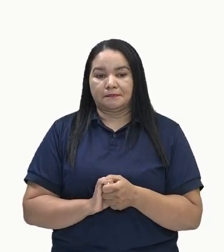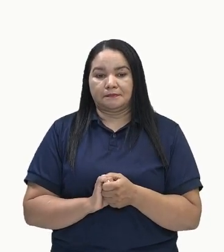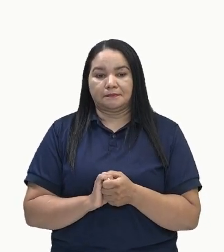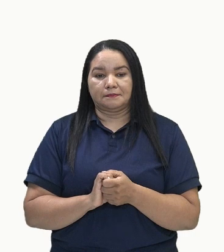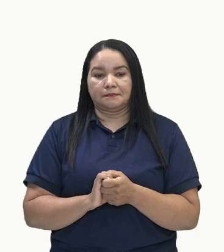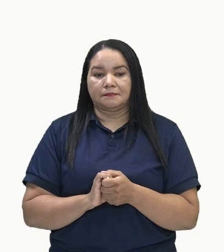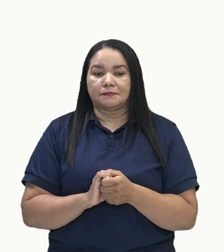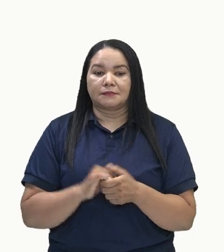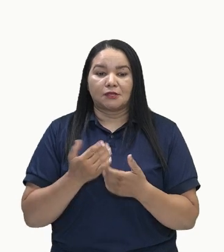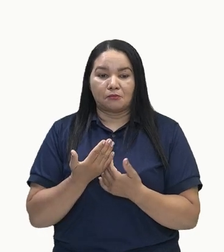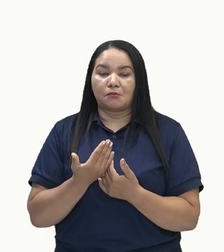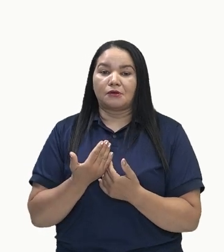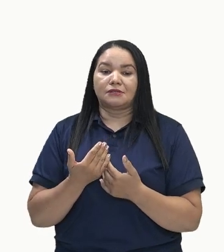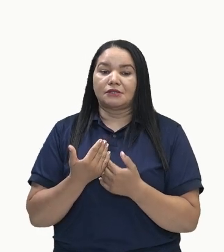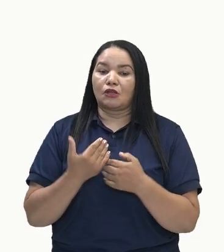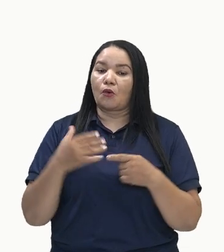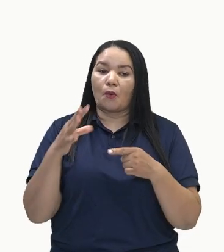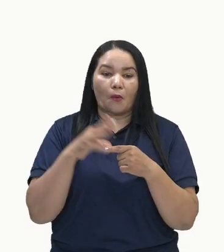orais,